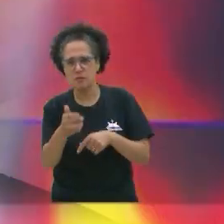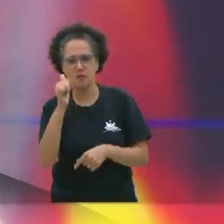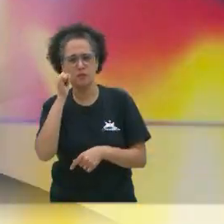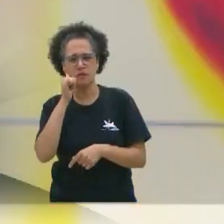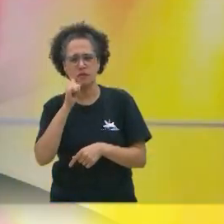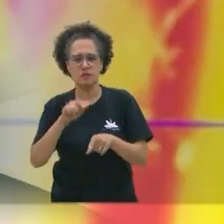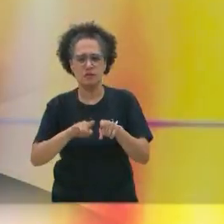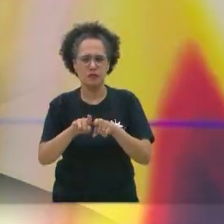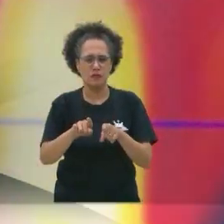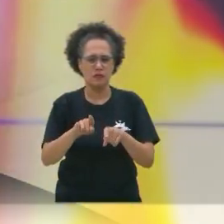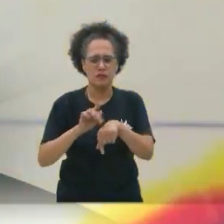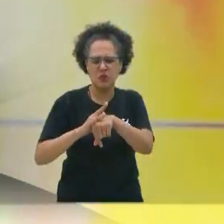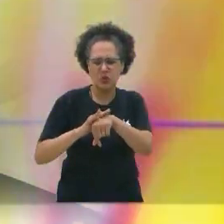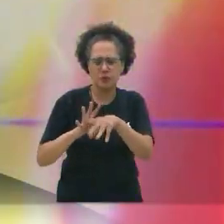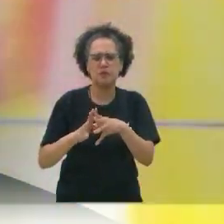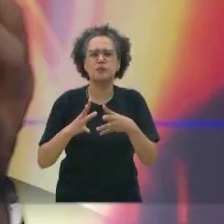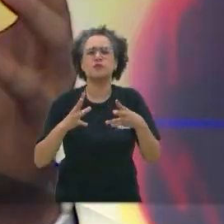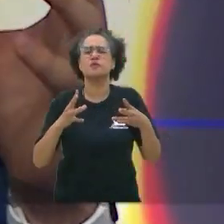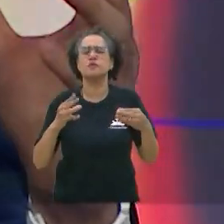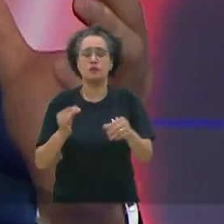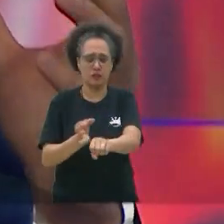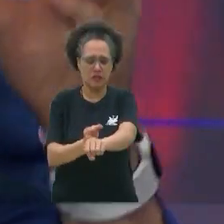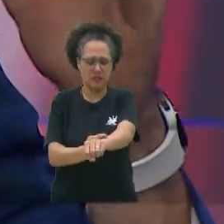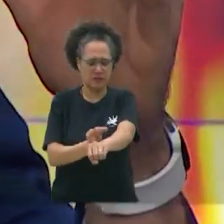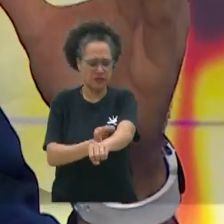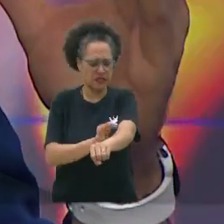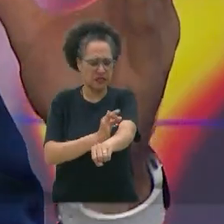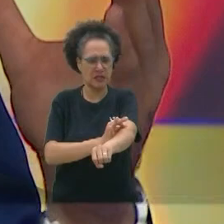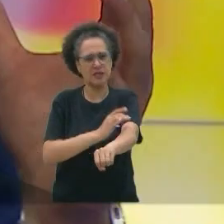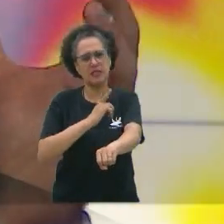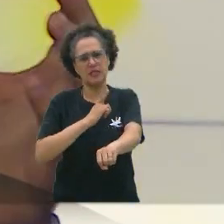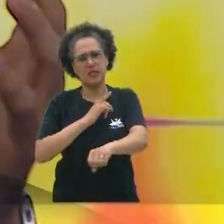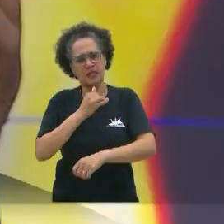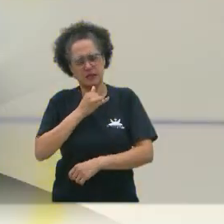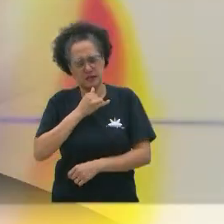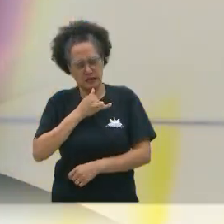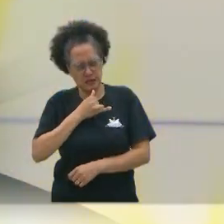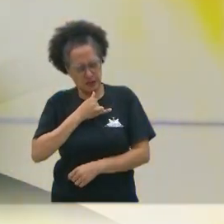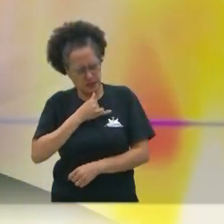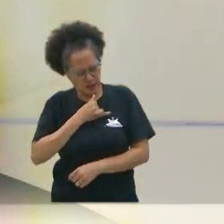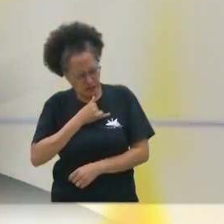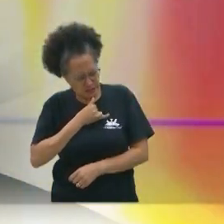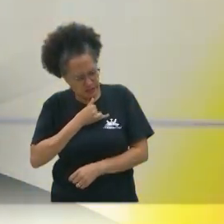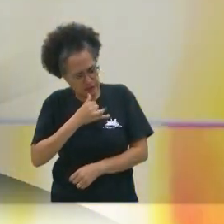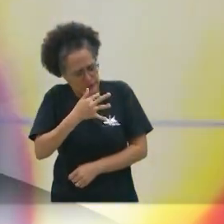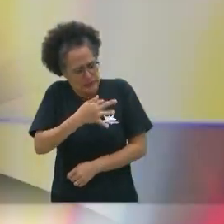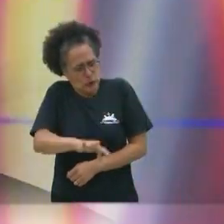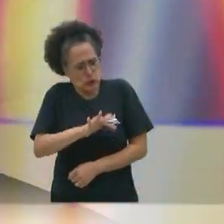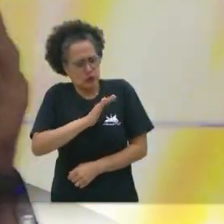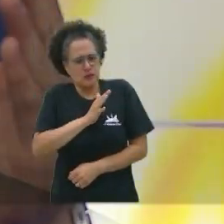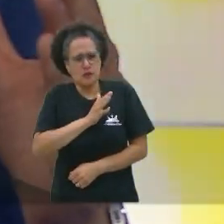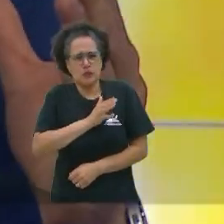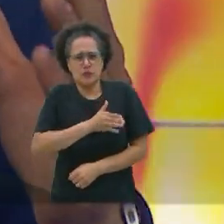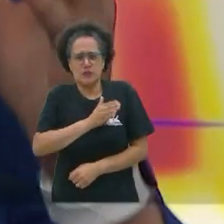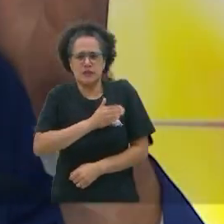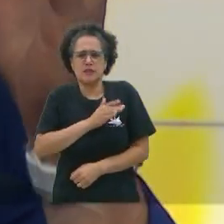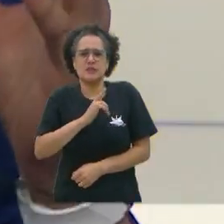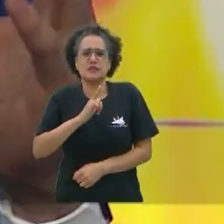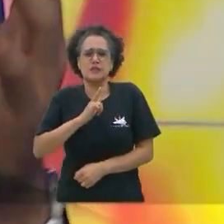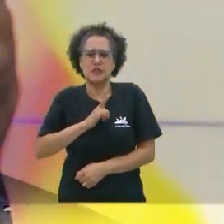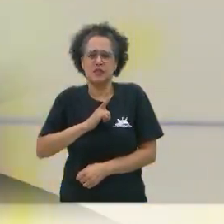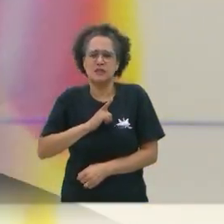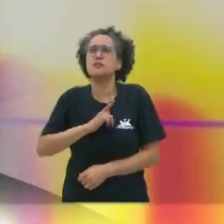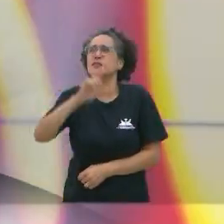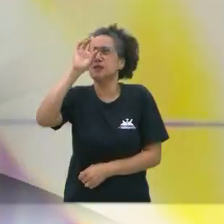Cure as feridas, a tristeza, a dor que se encontra em teu coração. É,